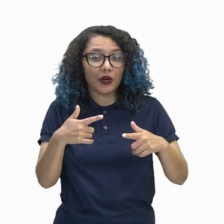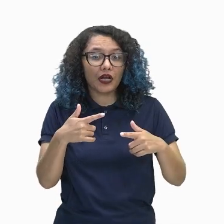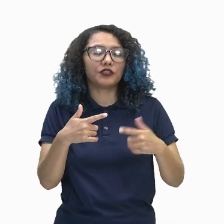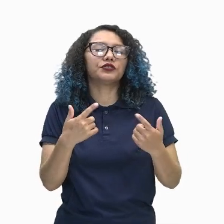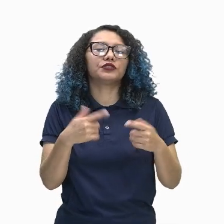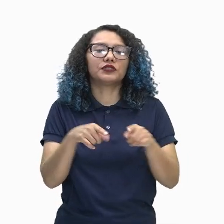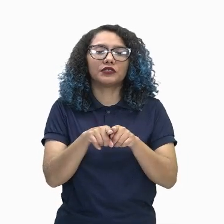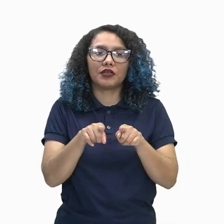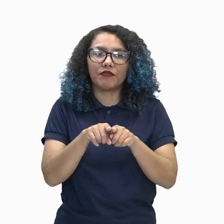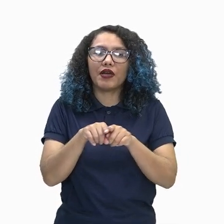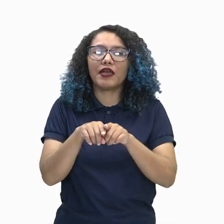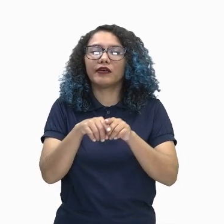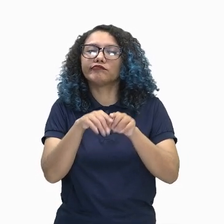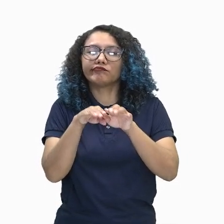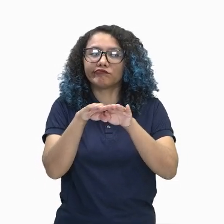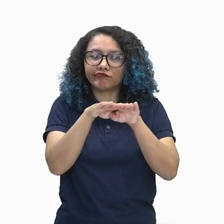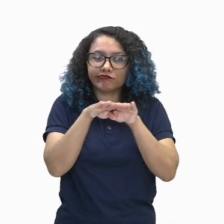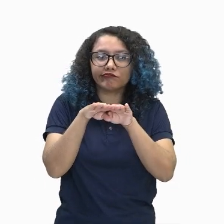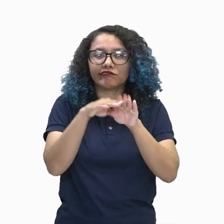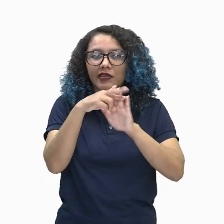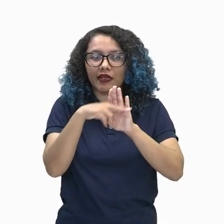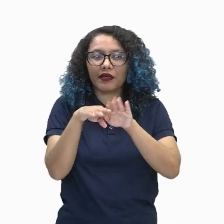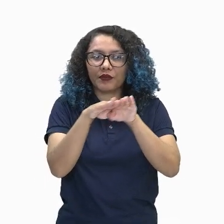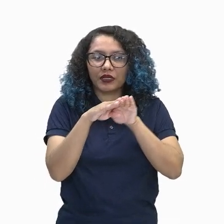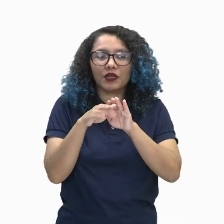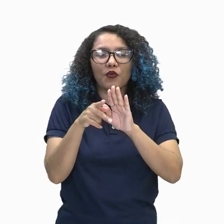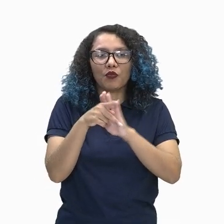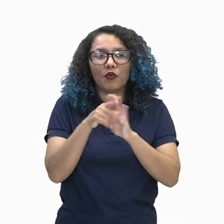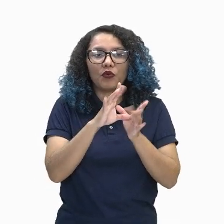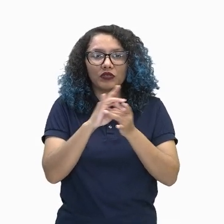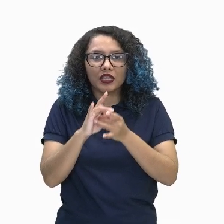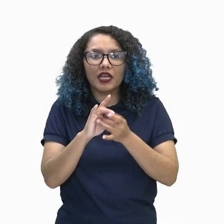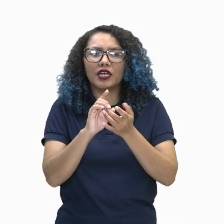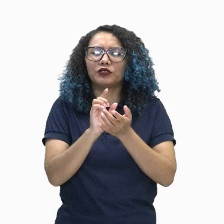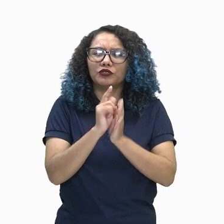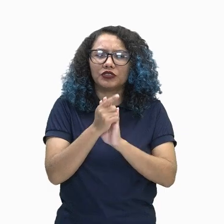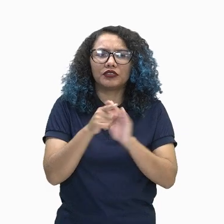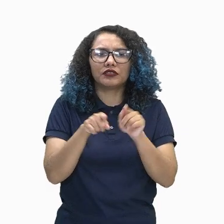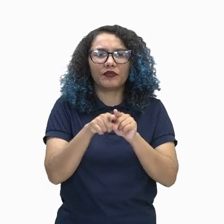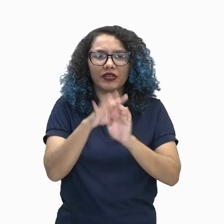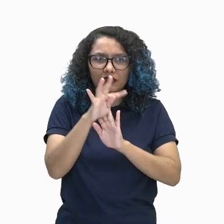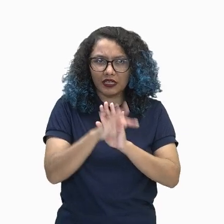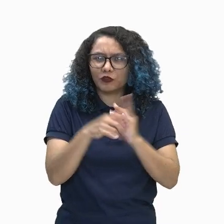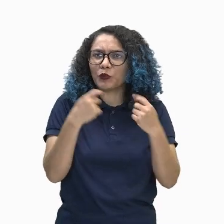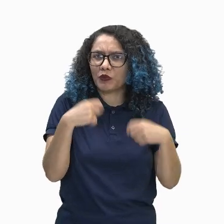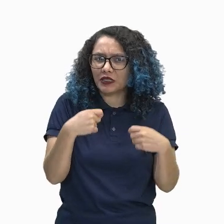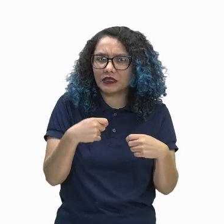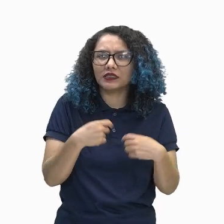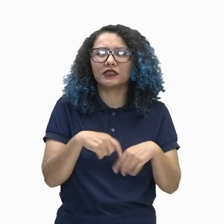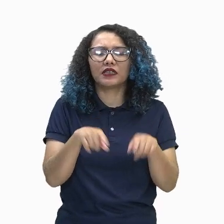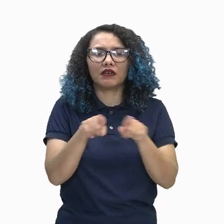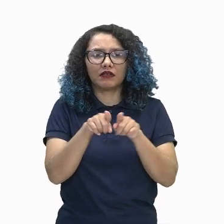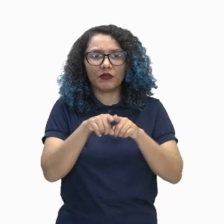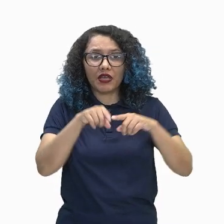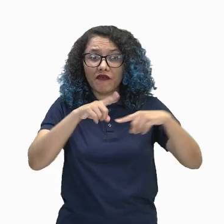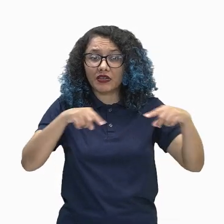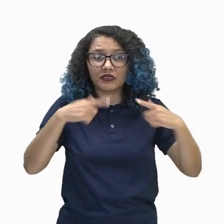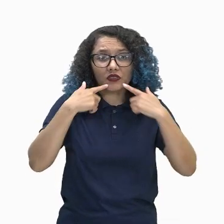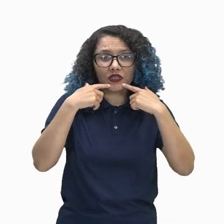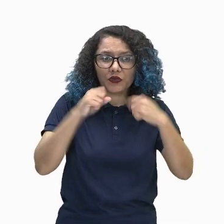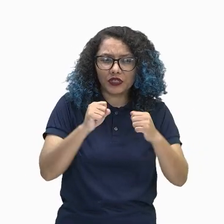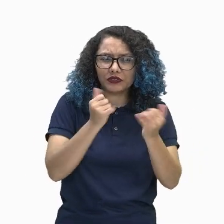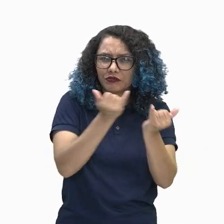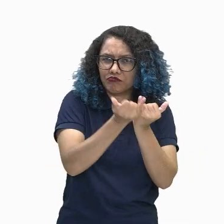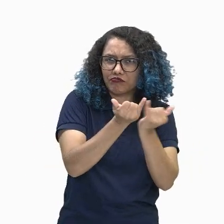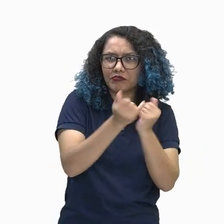linguagem, norma padrão nas situações, gêneros e textos em que ela é requerida. Variação linguística,